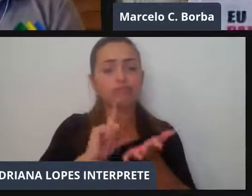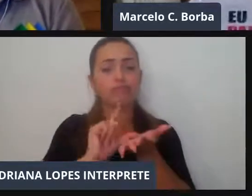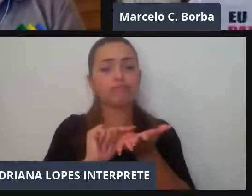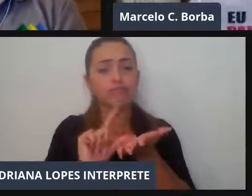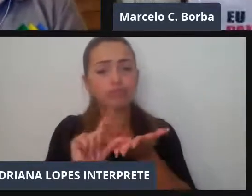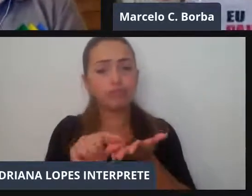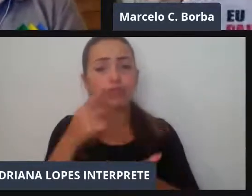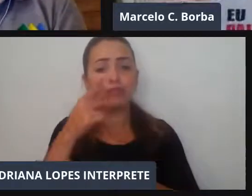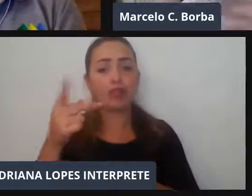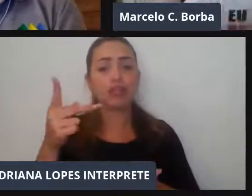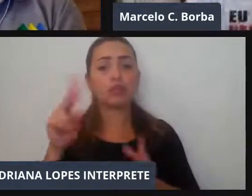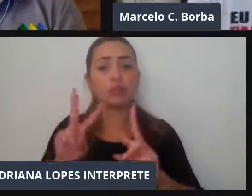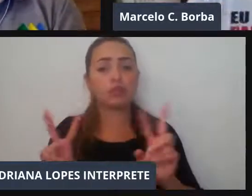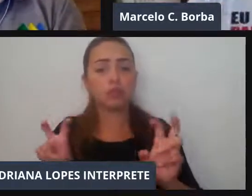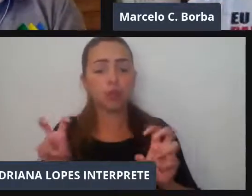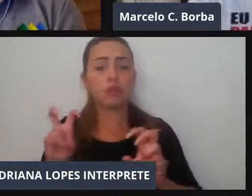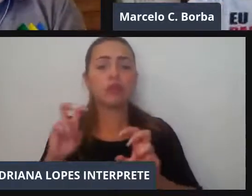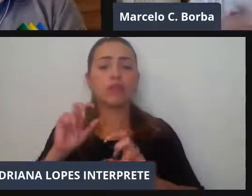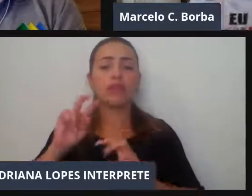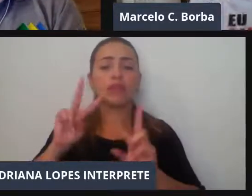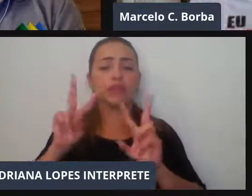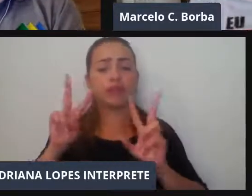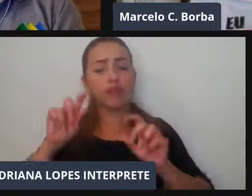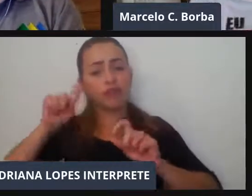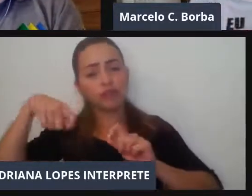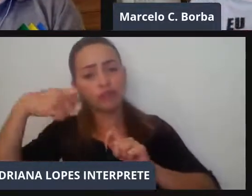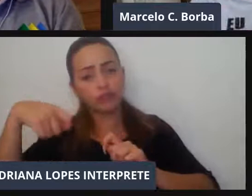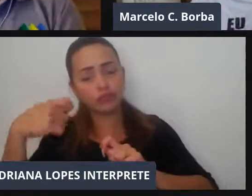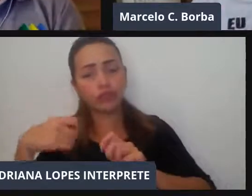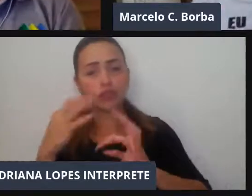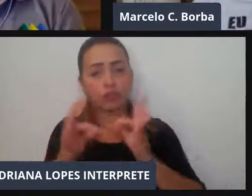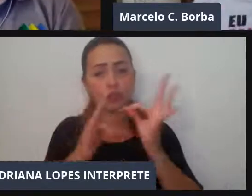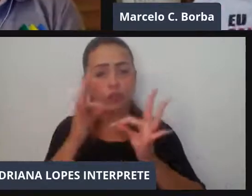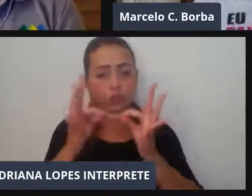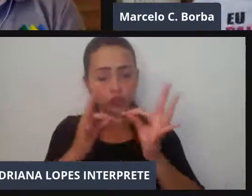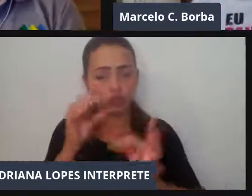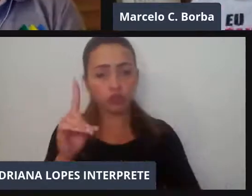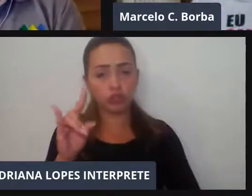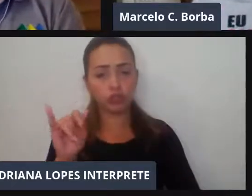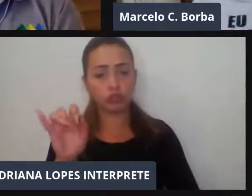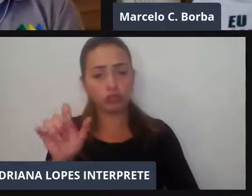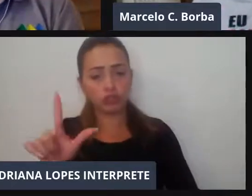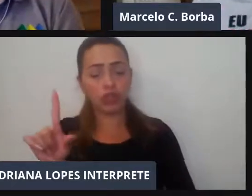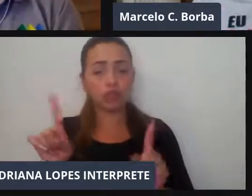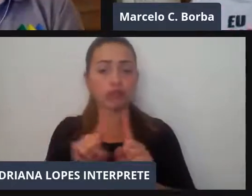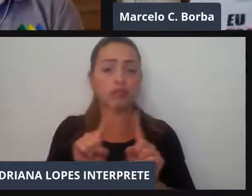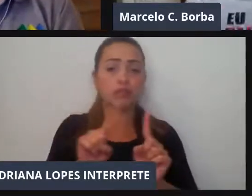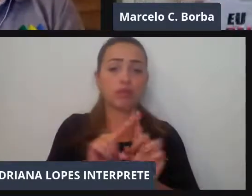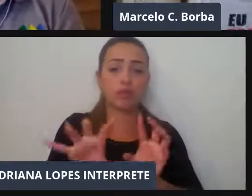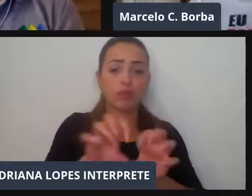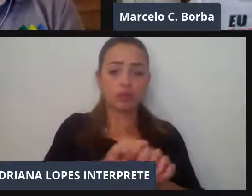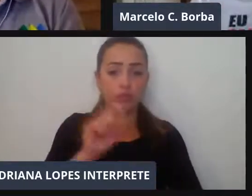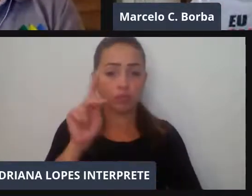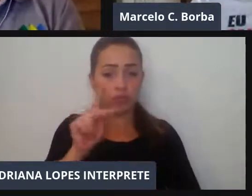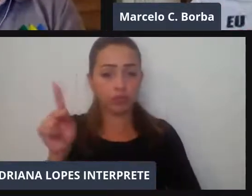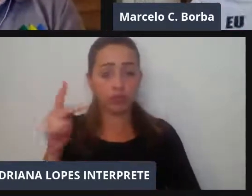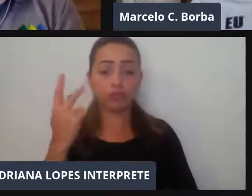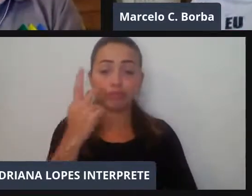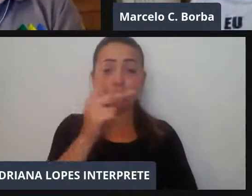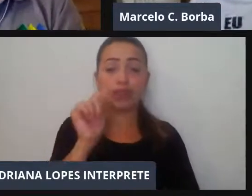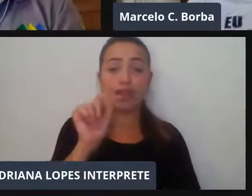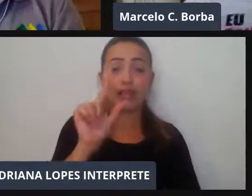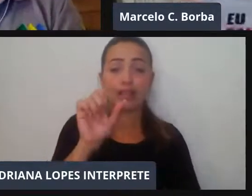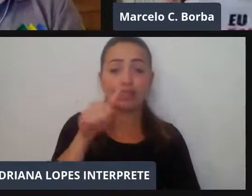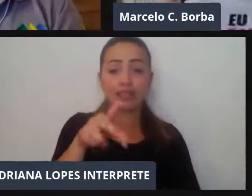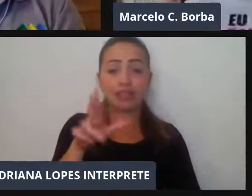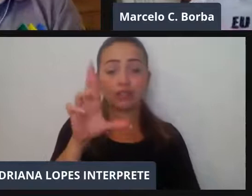no meu caso, vídeos e tecnologias digitais, tem formação de professores também, e o do Alessandro, vídeos e formação